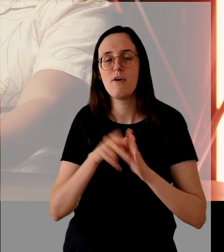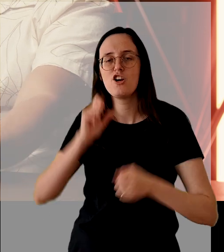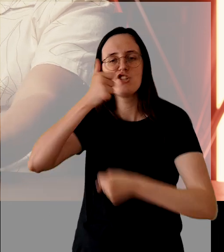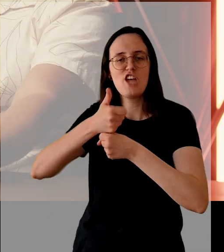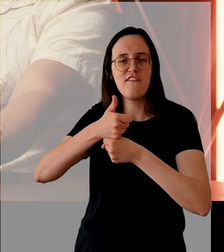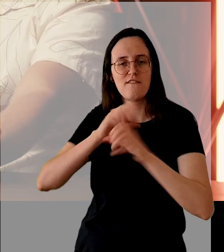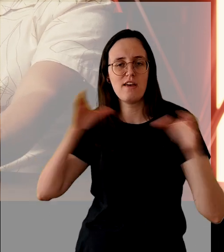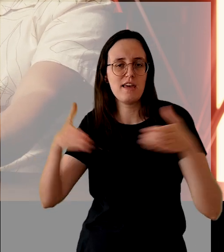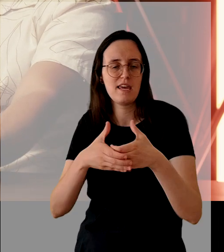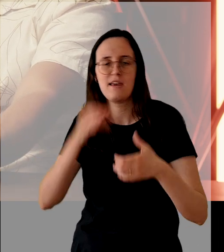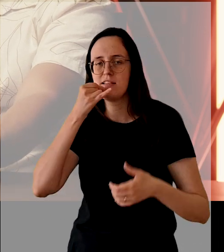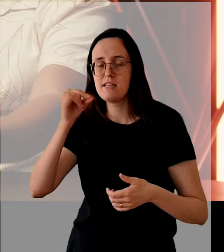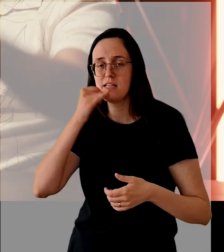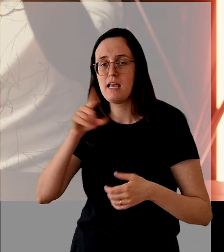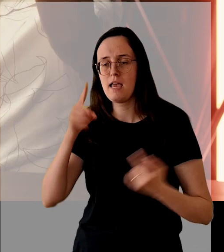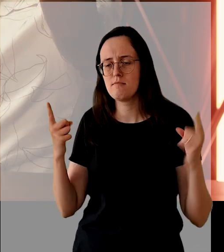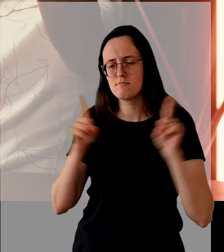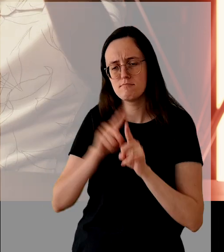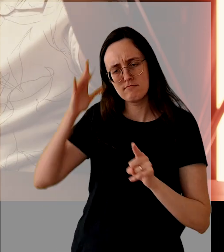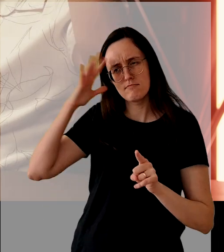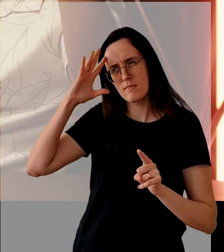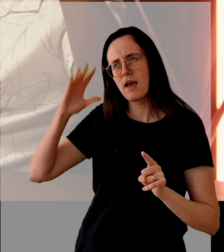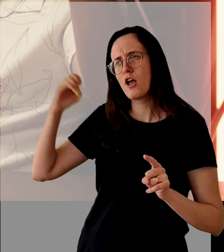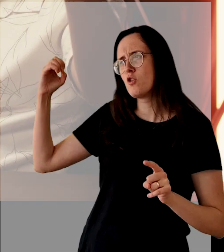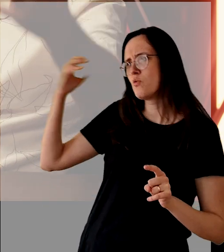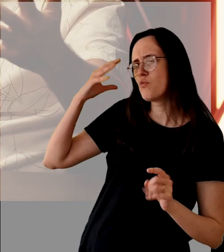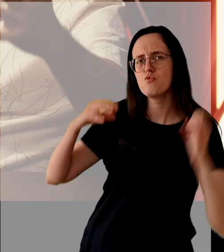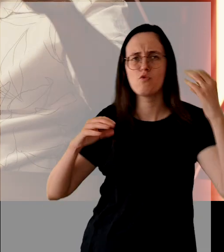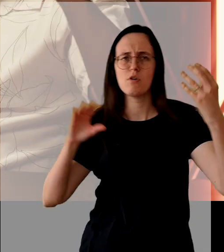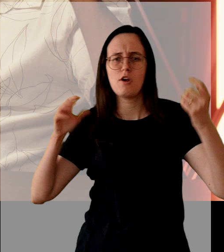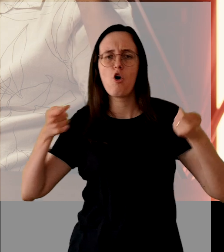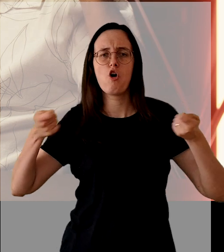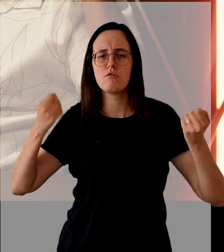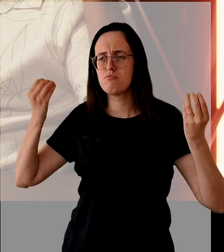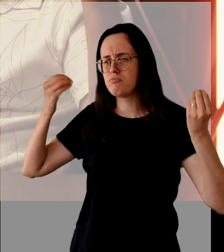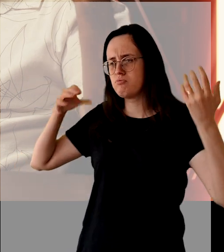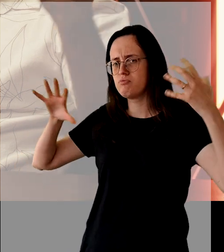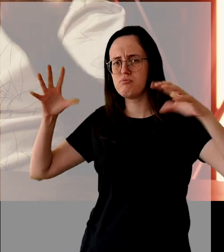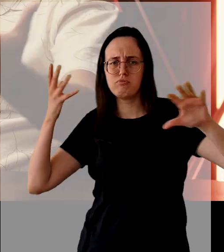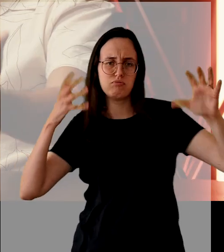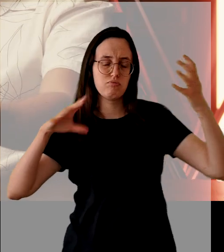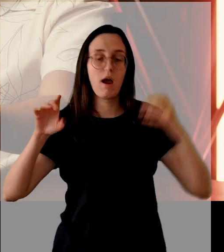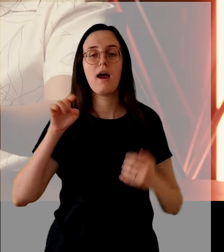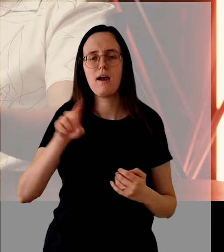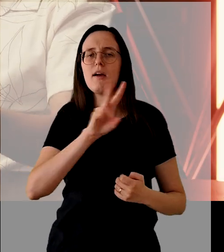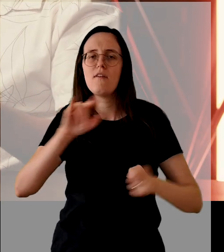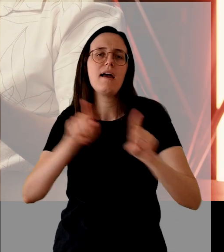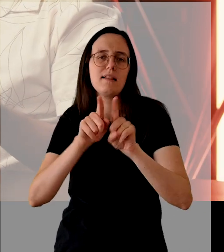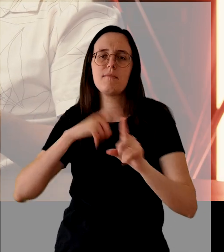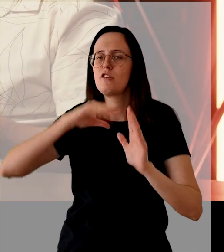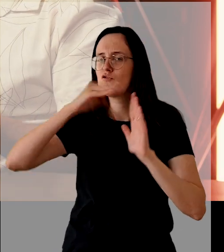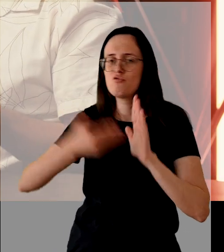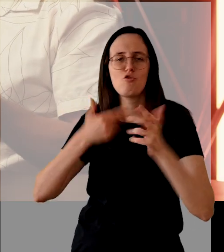elétrica, que é um interlocutor, um braço direito para pensar a luz, para montar, modelar a luz, que vai também ter todas